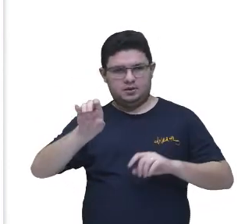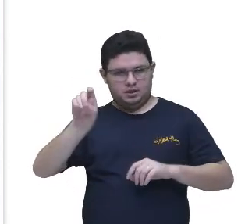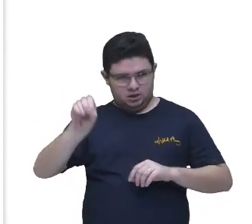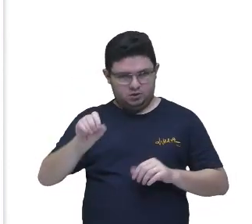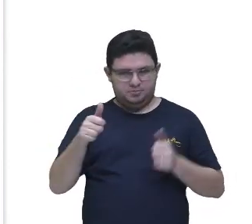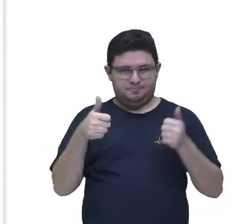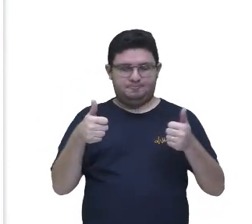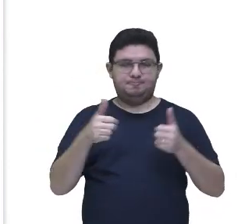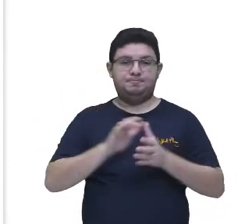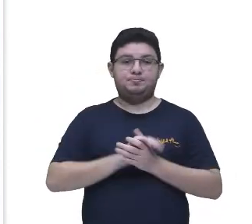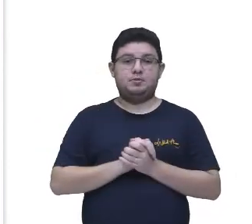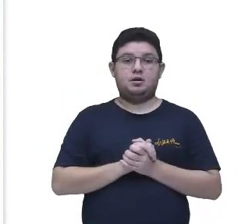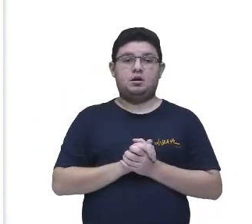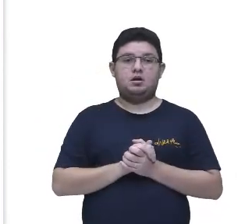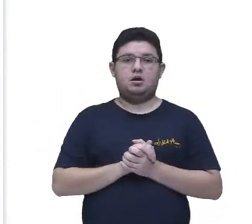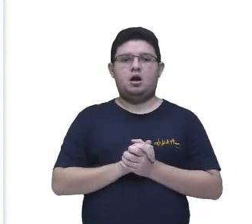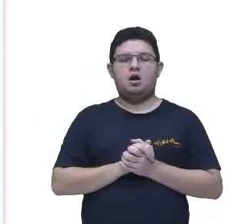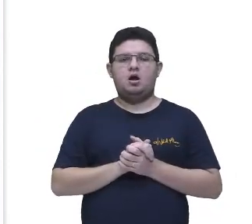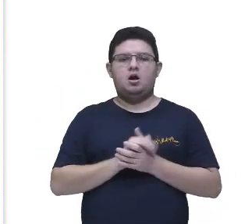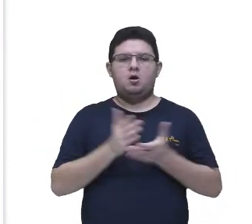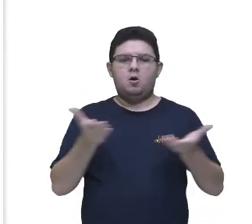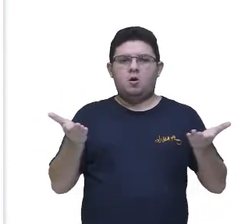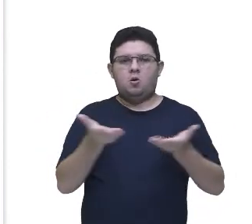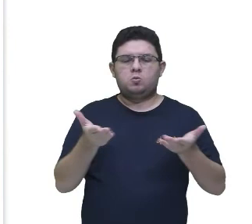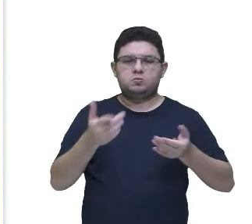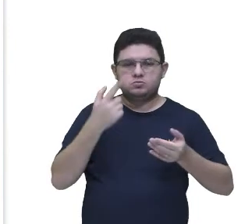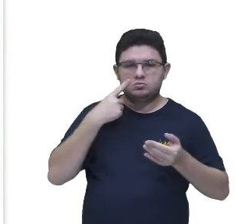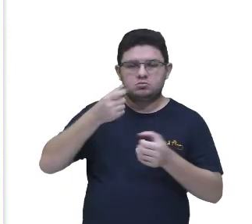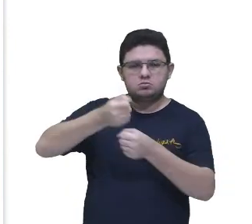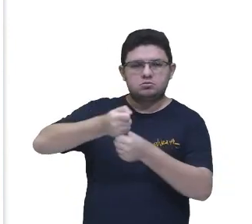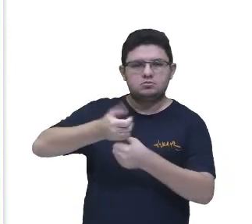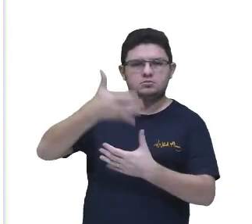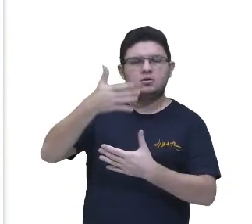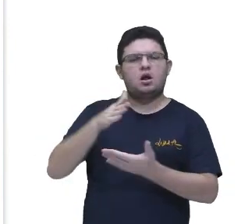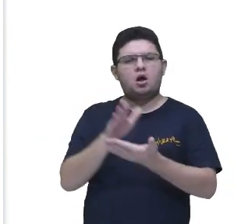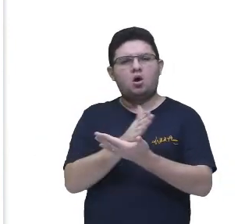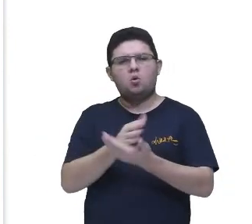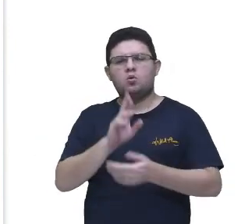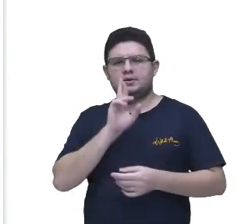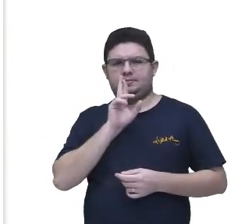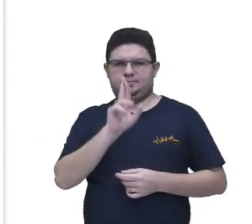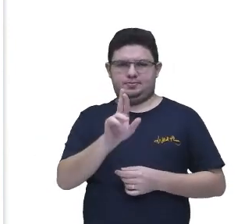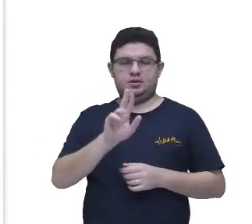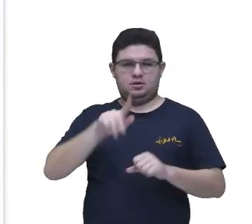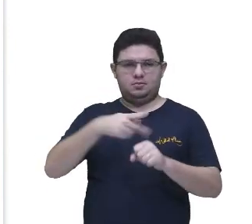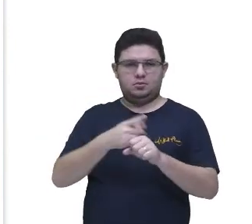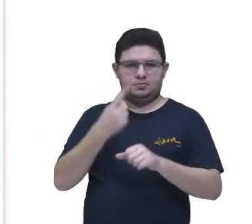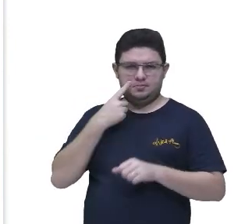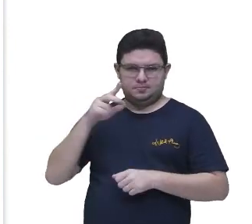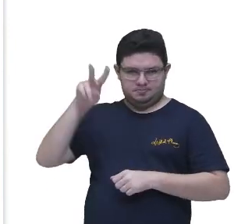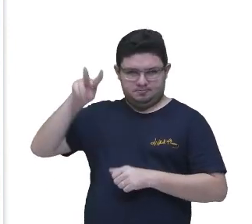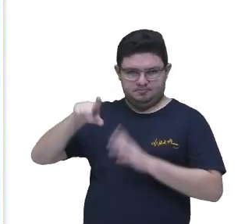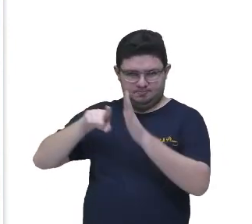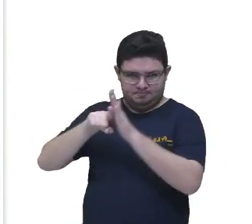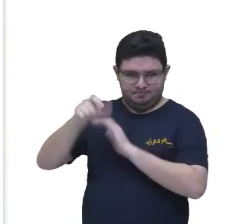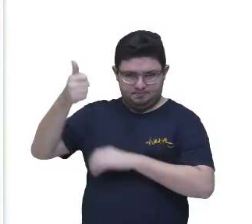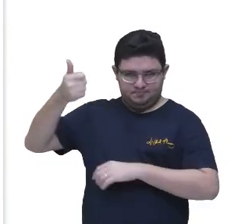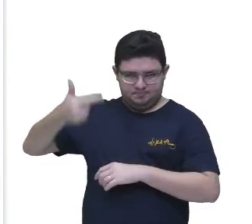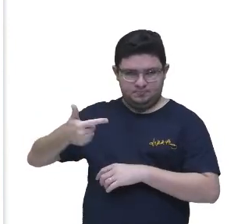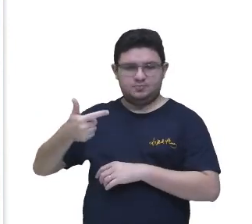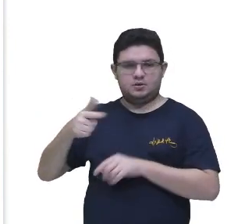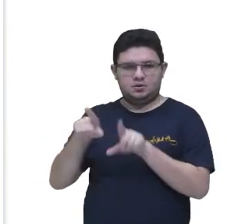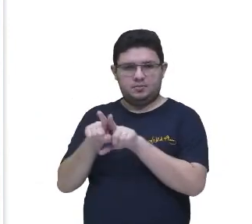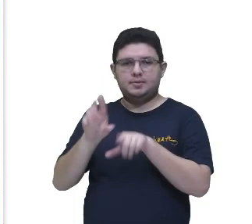eu vou destacar agora logo algumas das participações de vocês, depois a gente faz a leitura e a análise das questões, beleza? Então, vamos